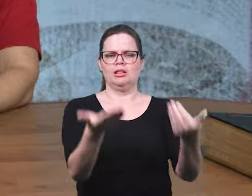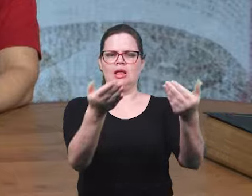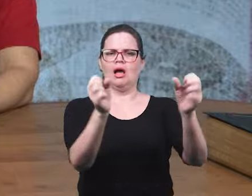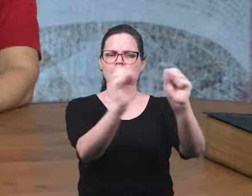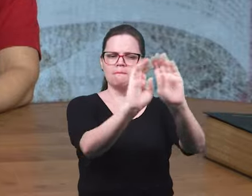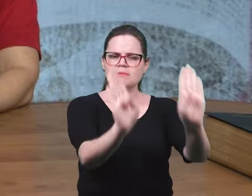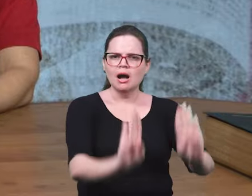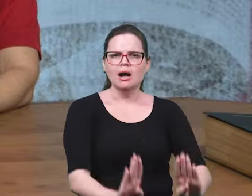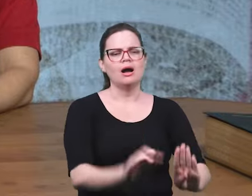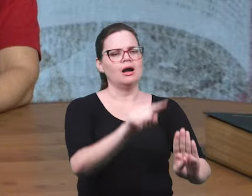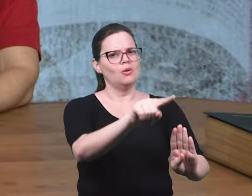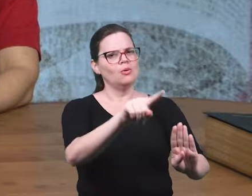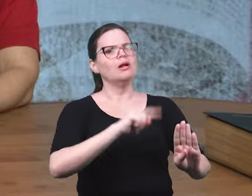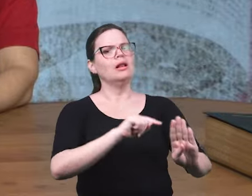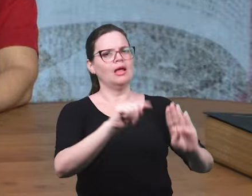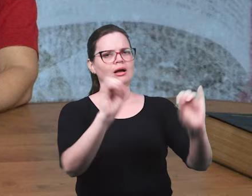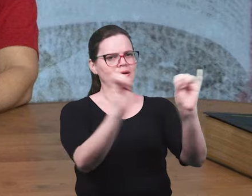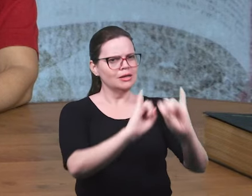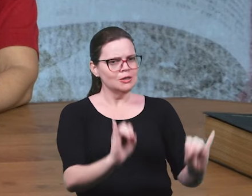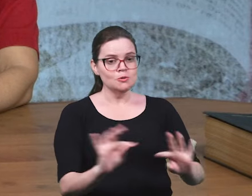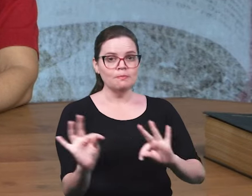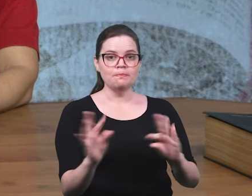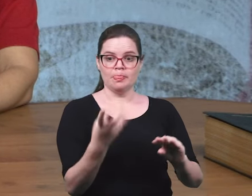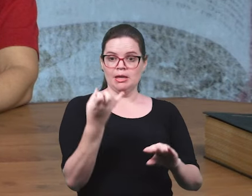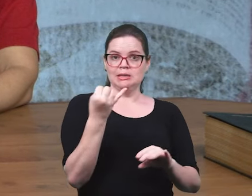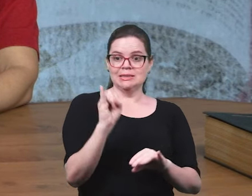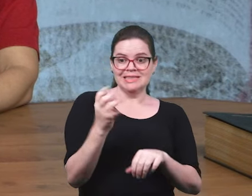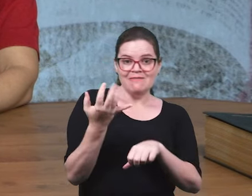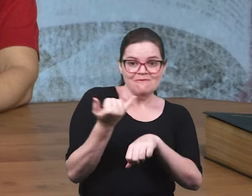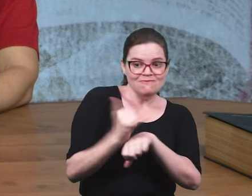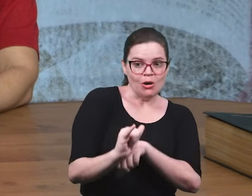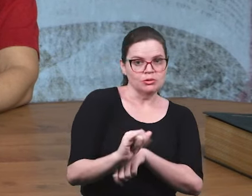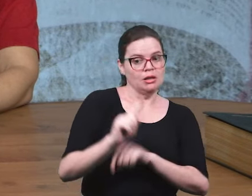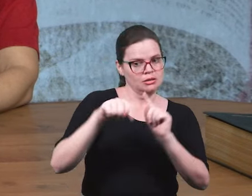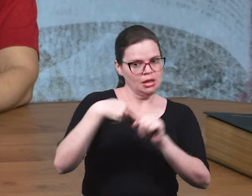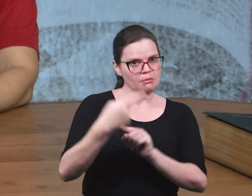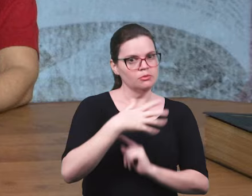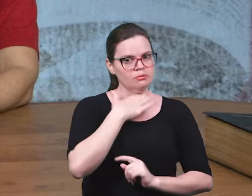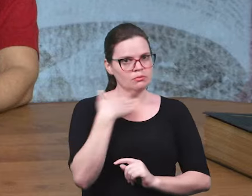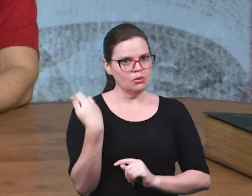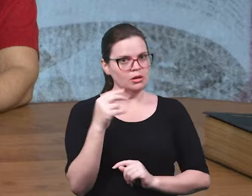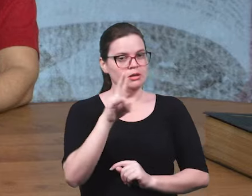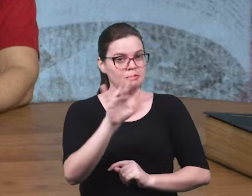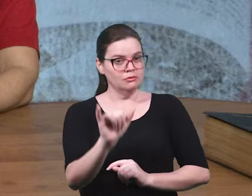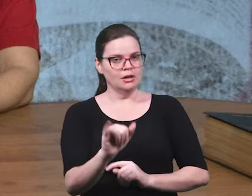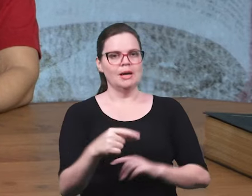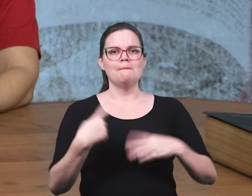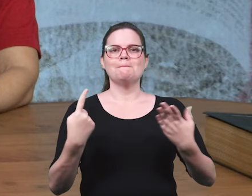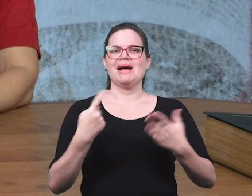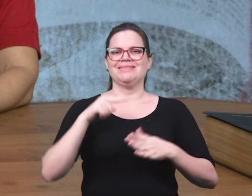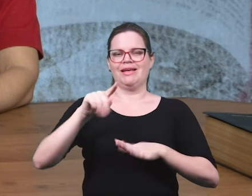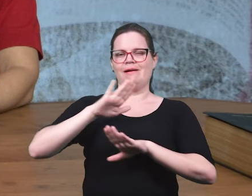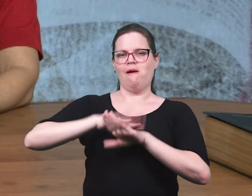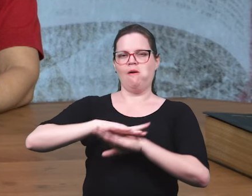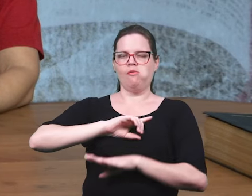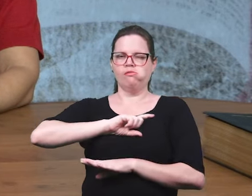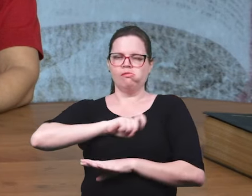Baal. Todo aquele que faltar não viverá. Porém, Jeú fazia isto